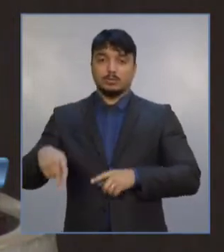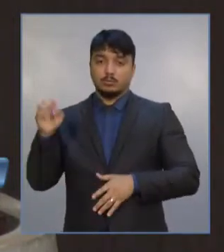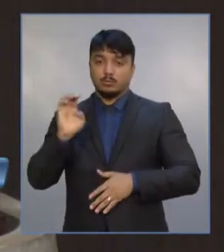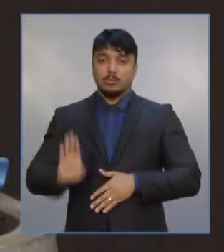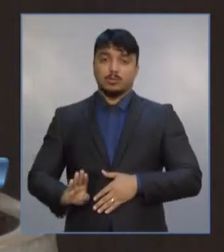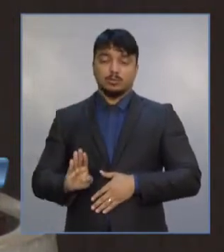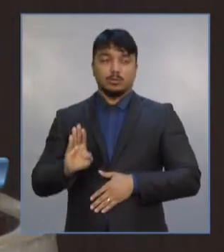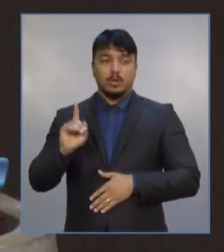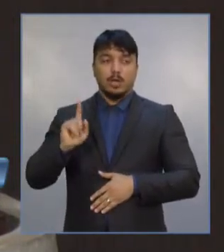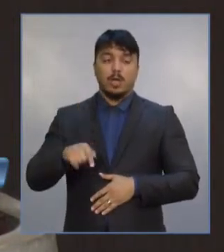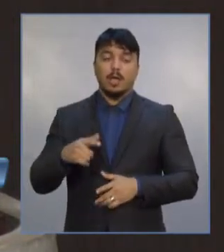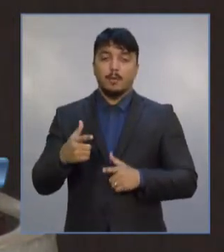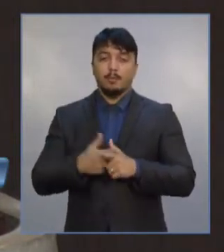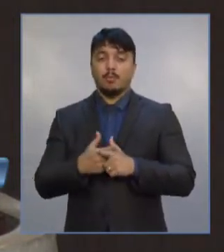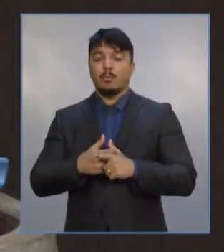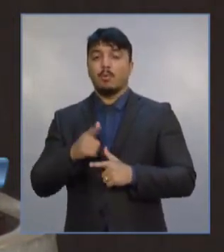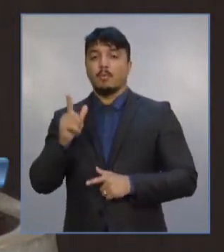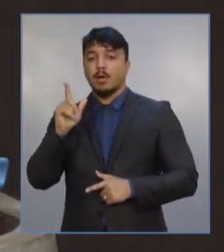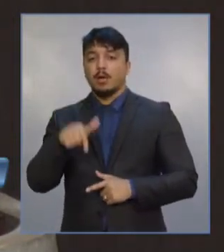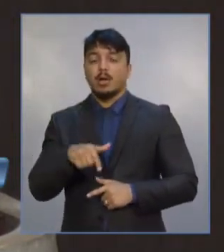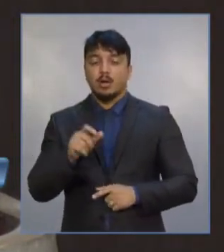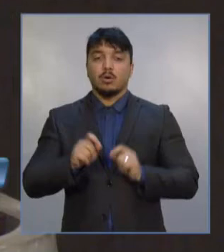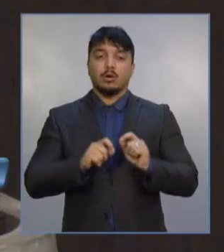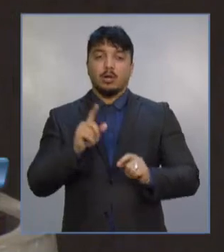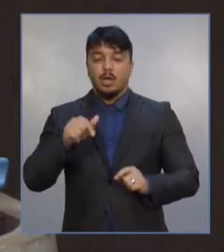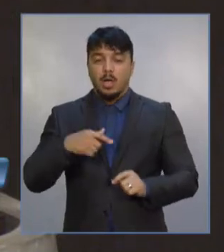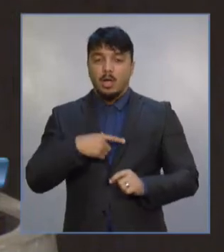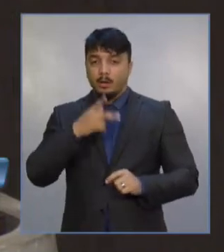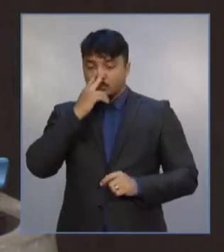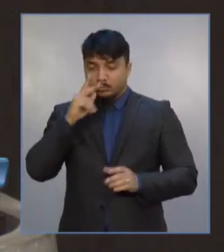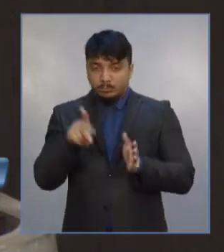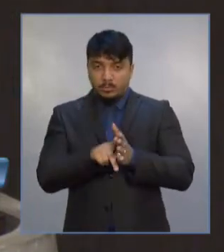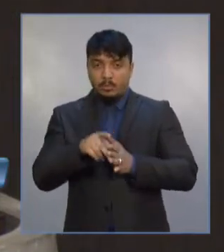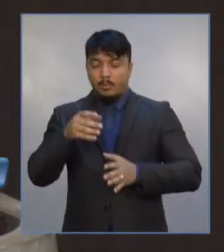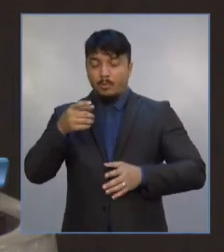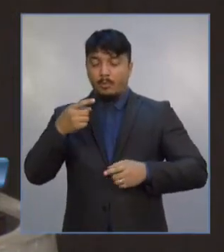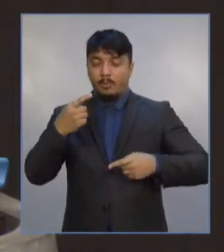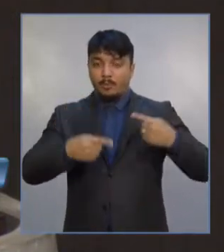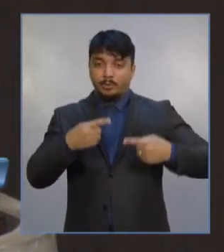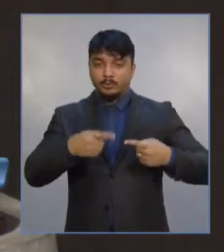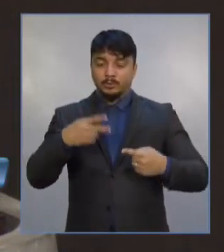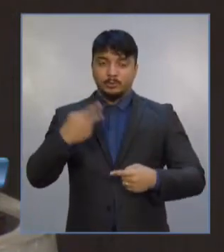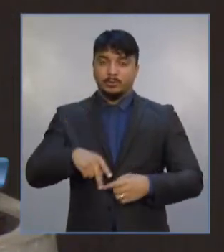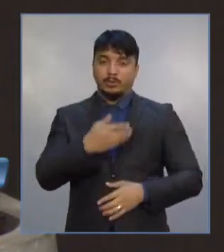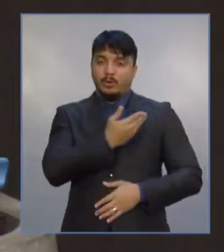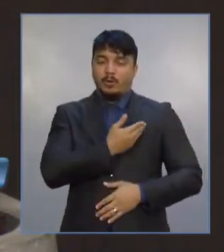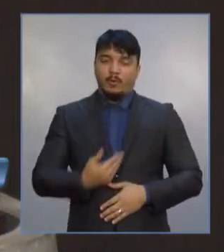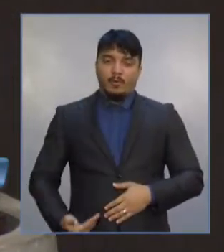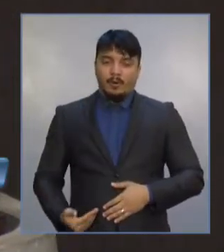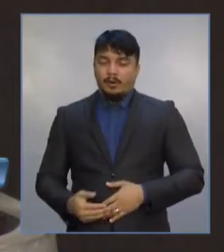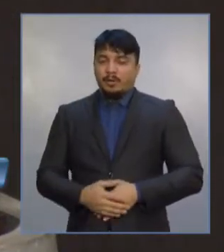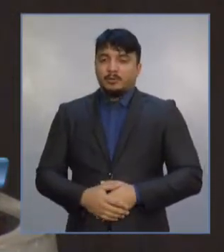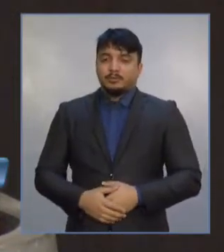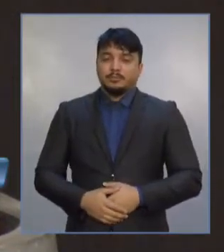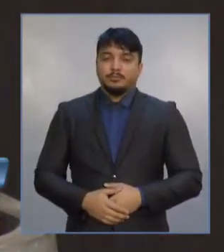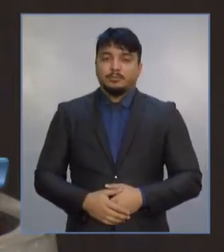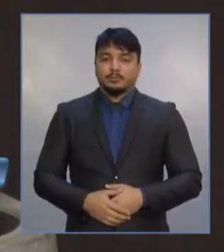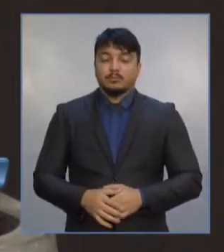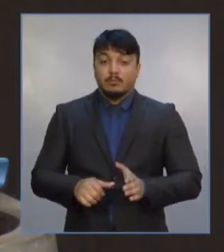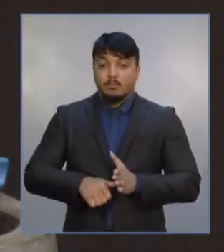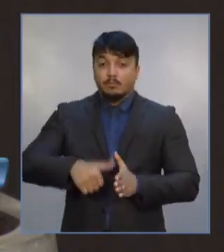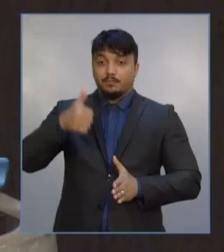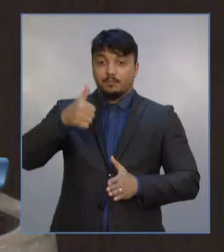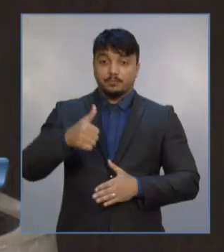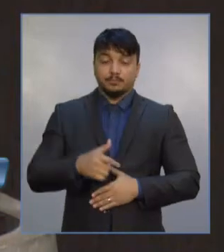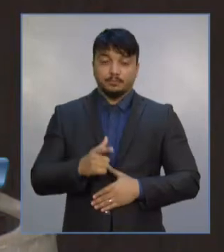a catástrofe que é a articulação política deste governo. Então, em primeiro lugar, antes